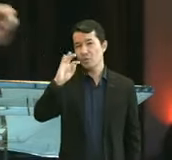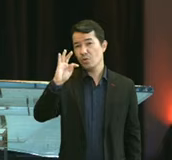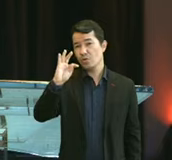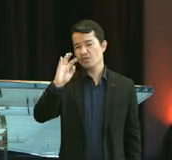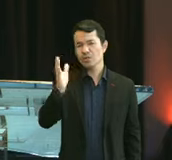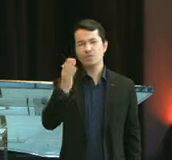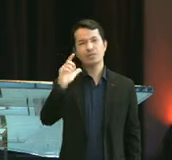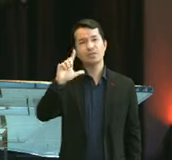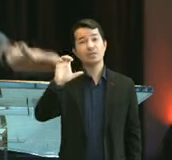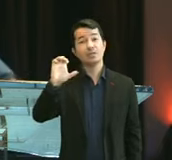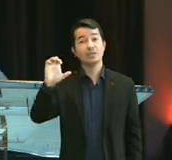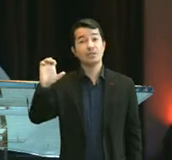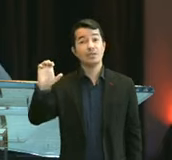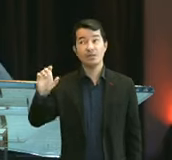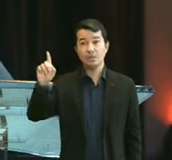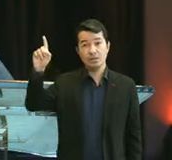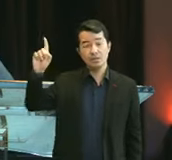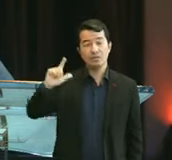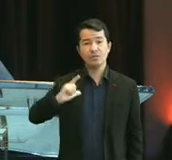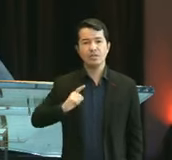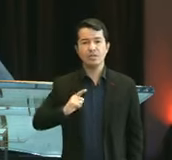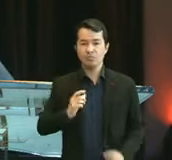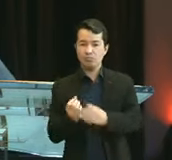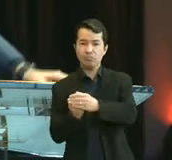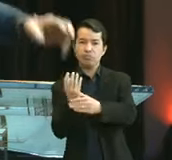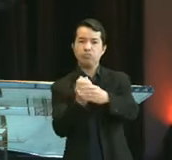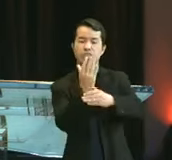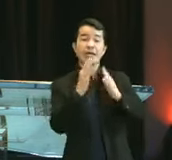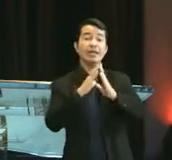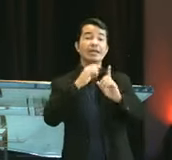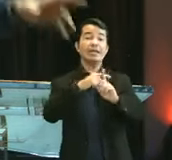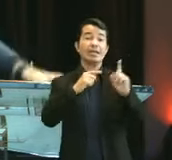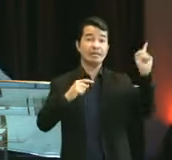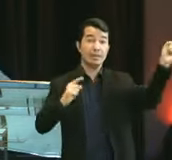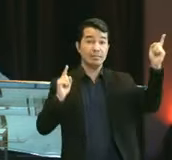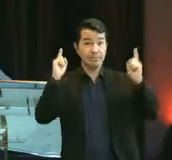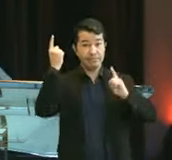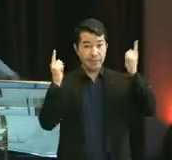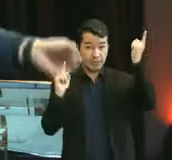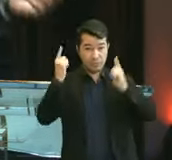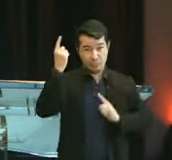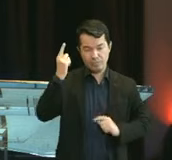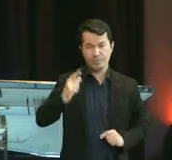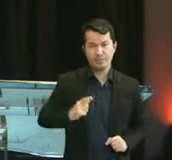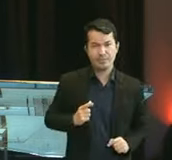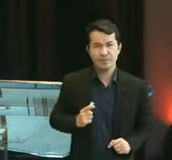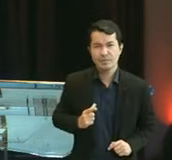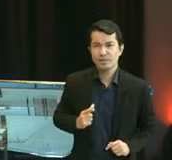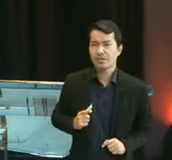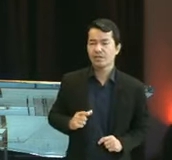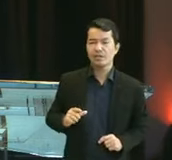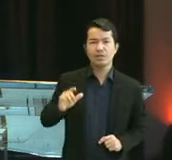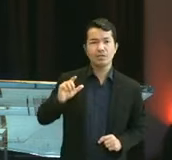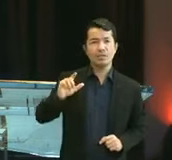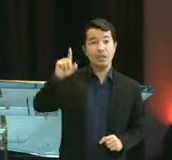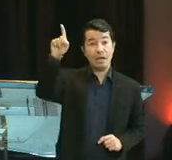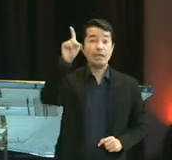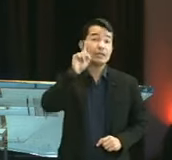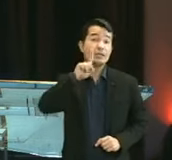um homem que plantava igrejas no México, e vem a crise econômica nos Estados Unidos e o seu